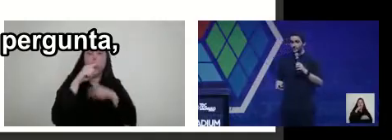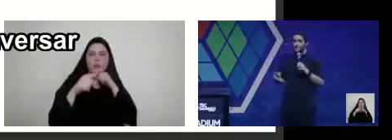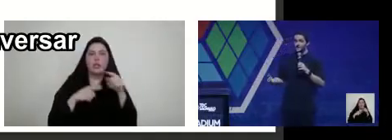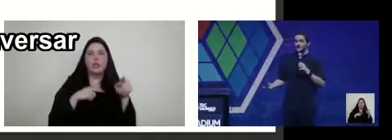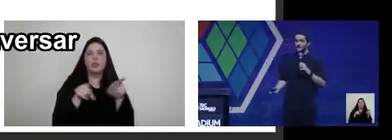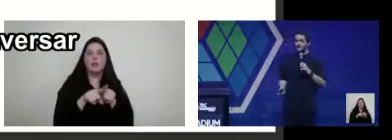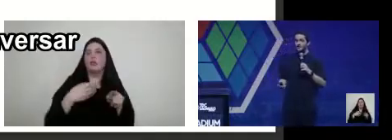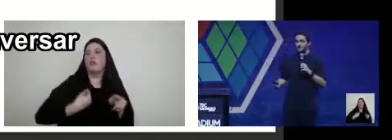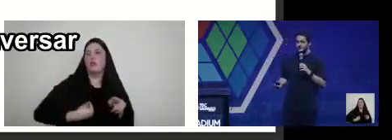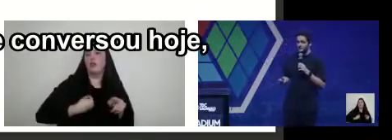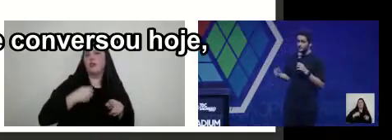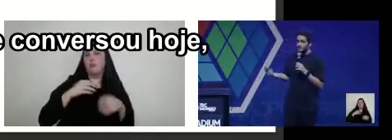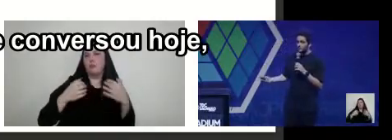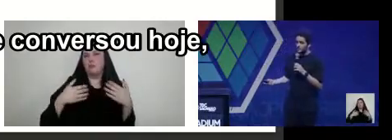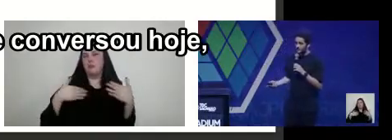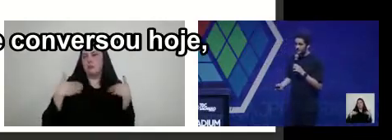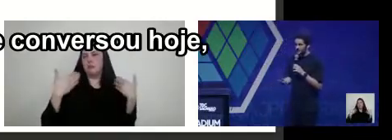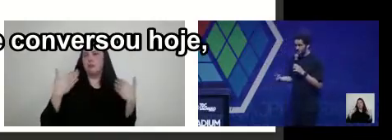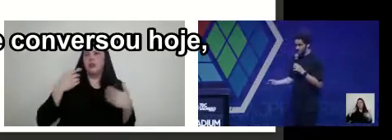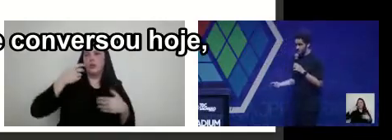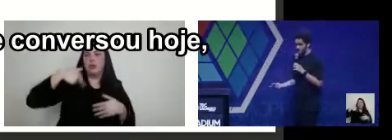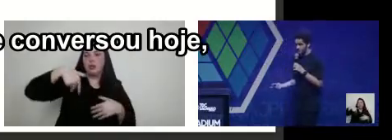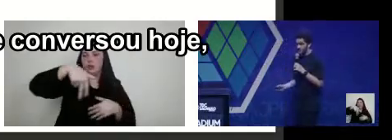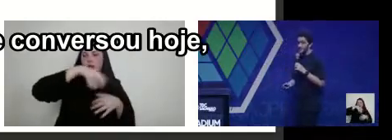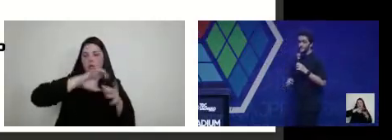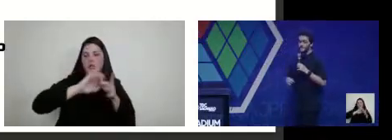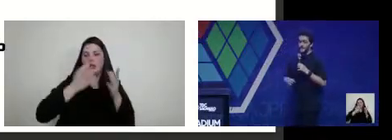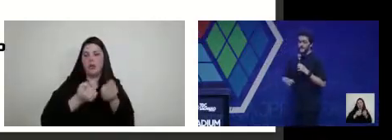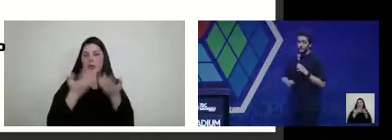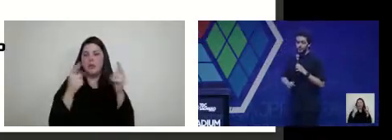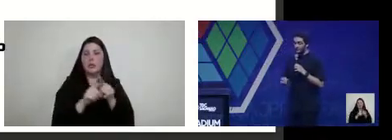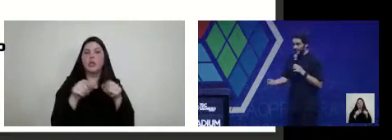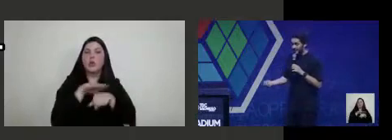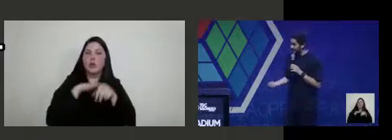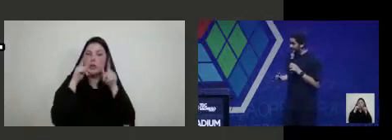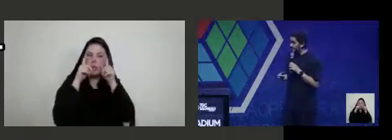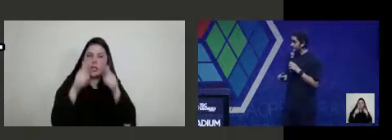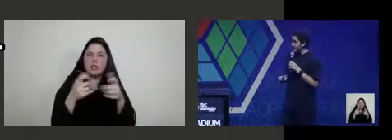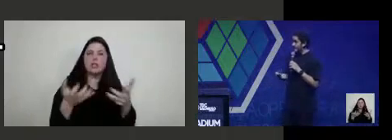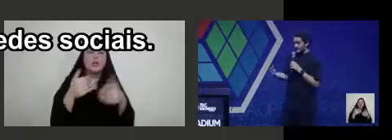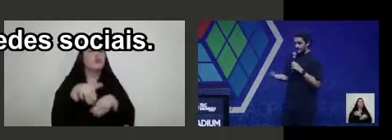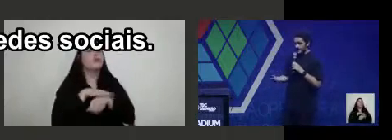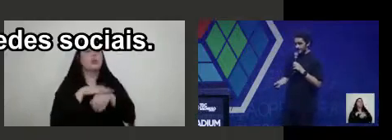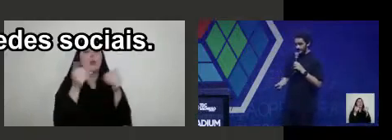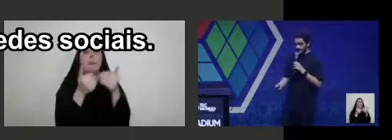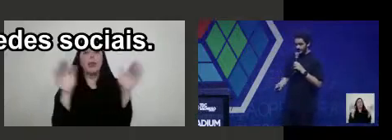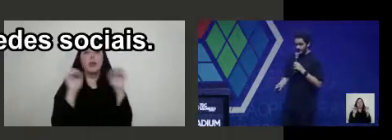se vocês tiverem alguma pergunta, tiverem interesse em conversar sobre algum desses temas que a gente conversou hoje, eu estou super aberto.